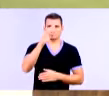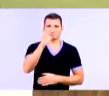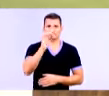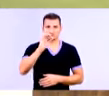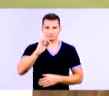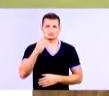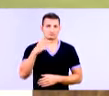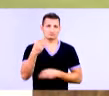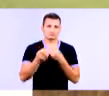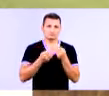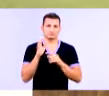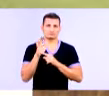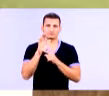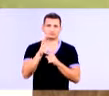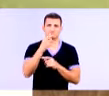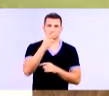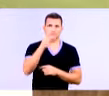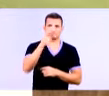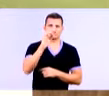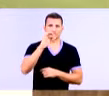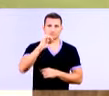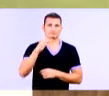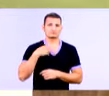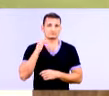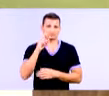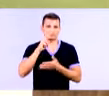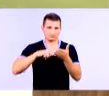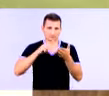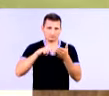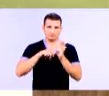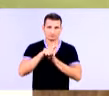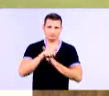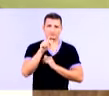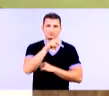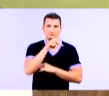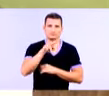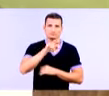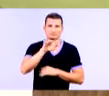apresentar os 2 códigos na tela, eu vou ler as perguntas, o professor vai indicar,